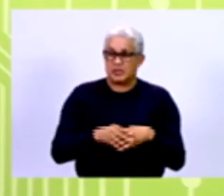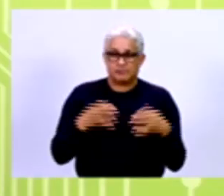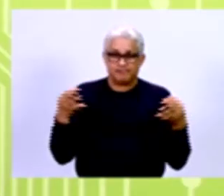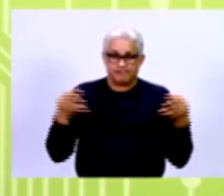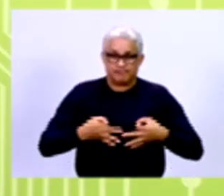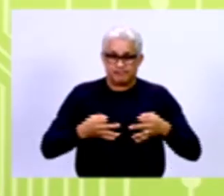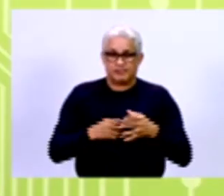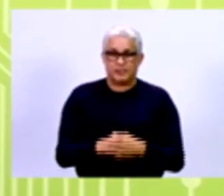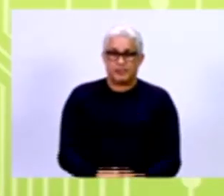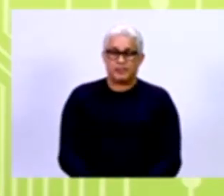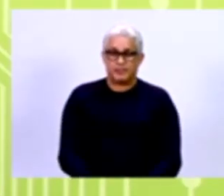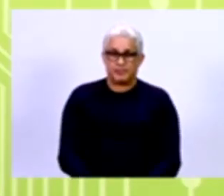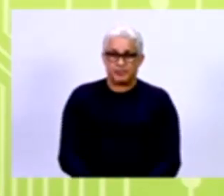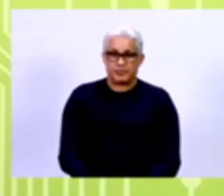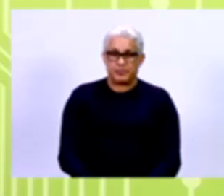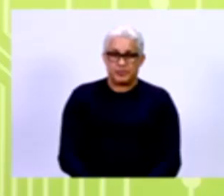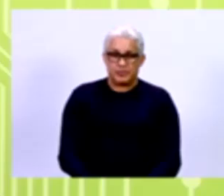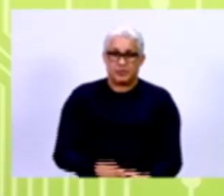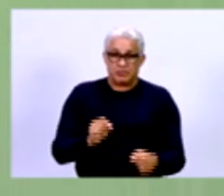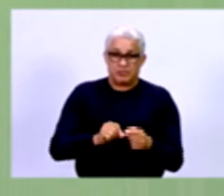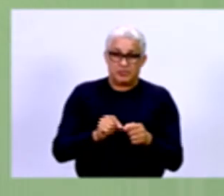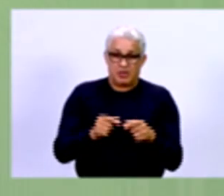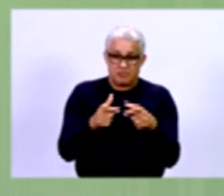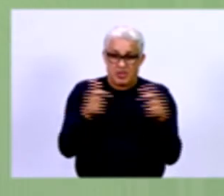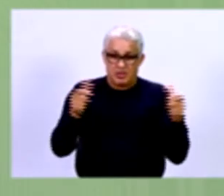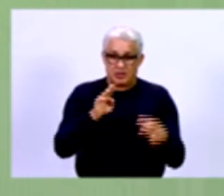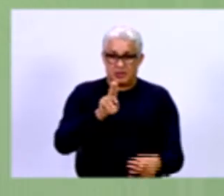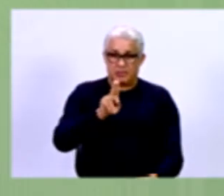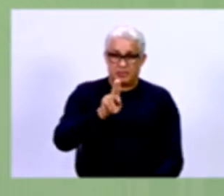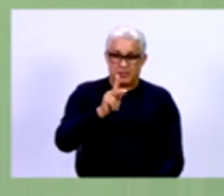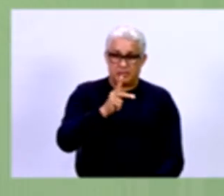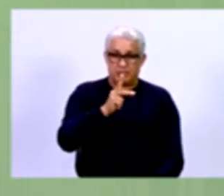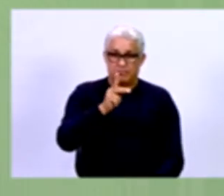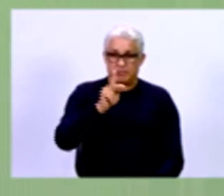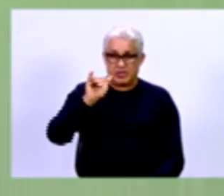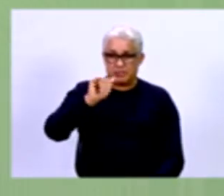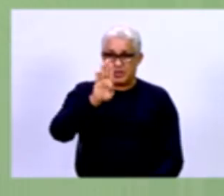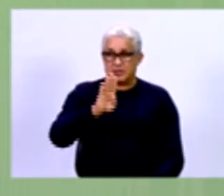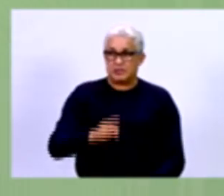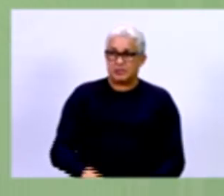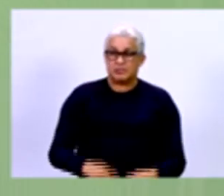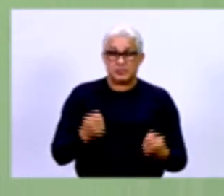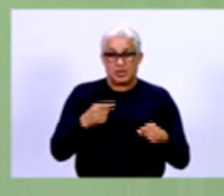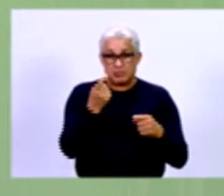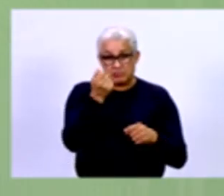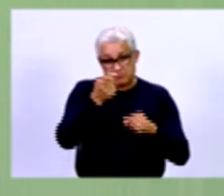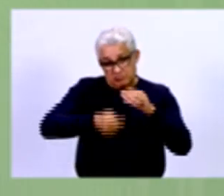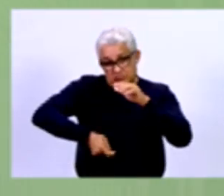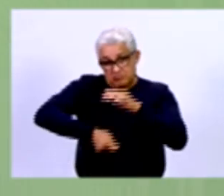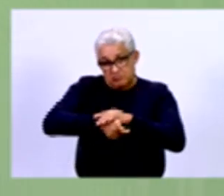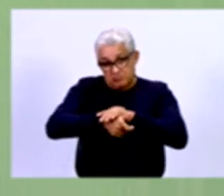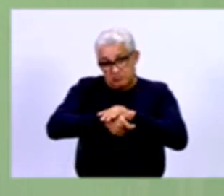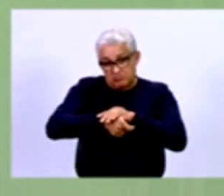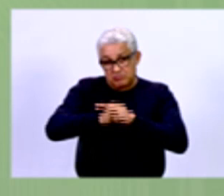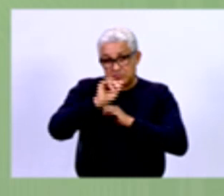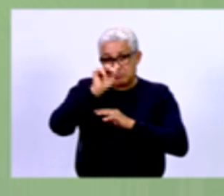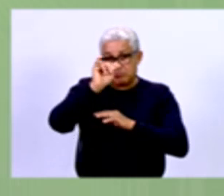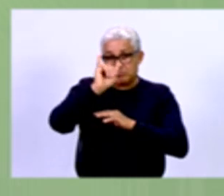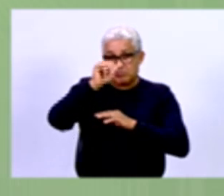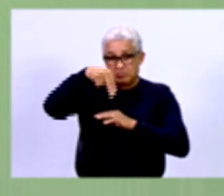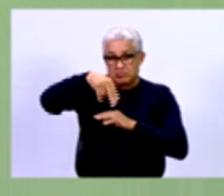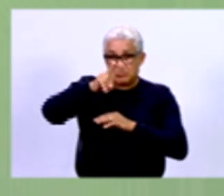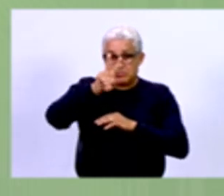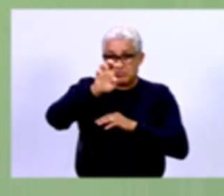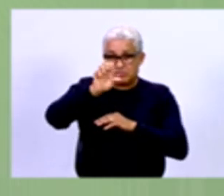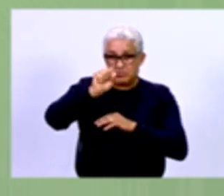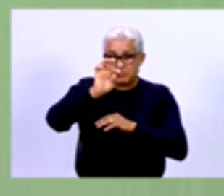Perfeito. Então, para fazer o PIB crescer, é necessário investimento. É necessário haver novos